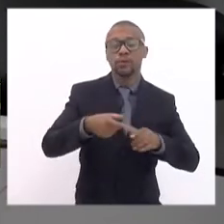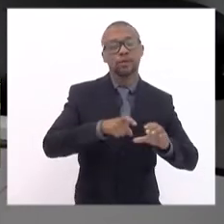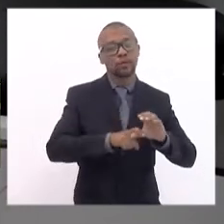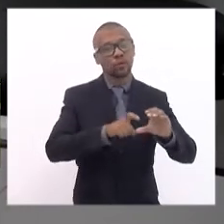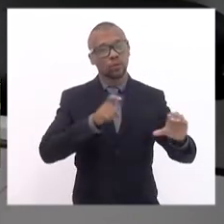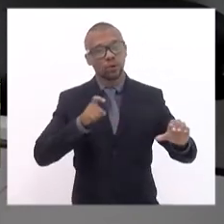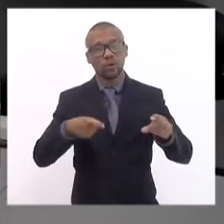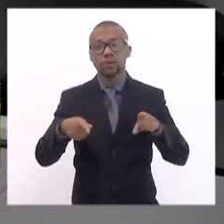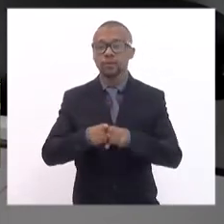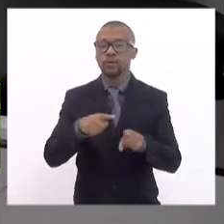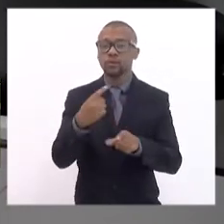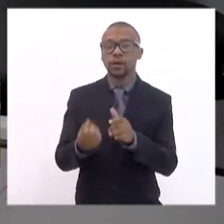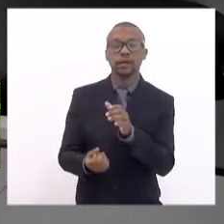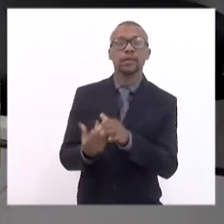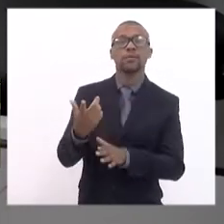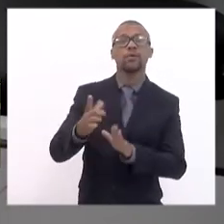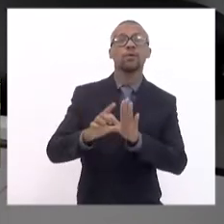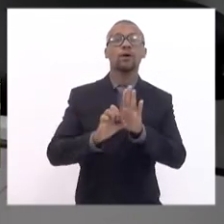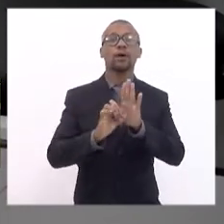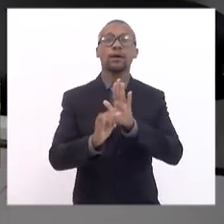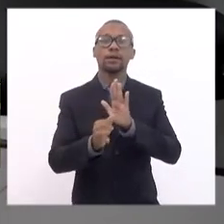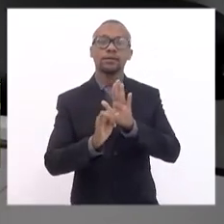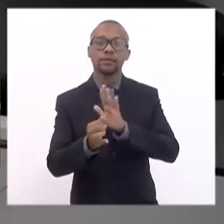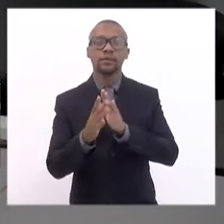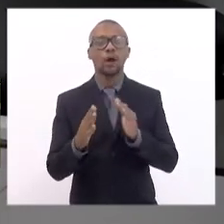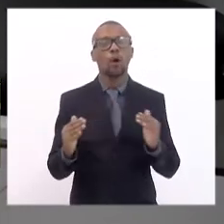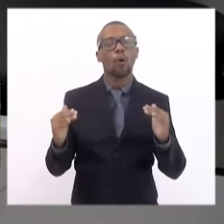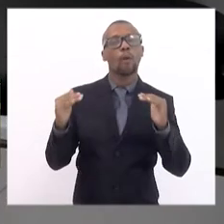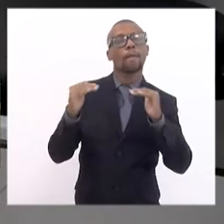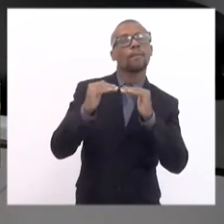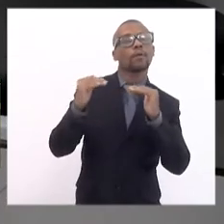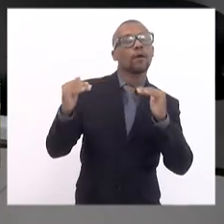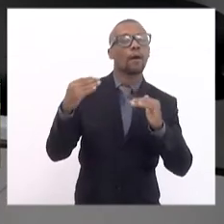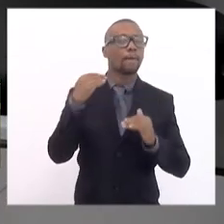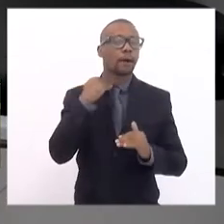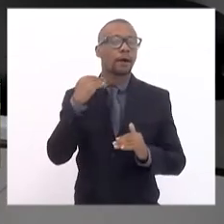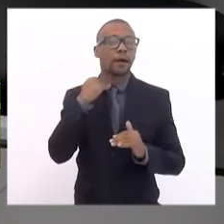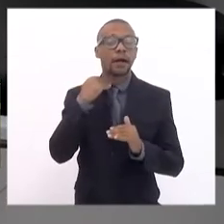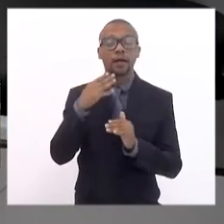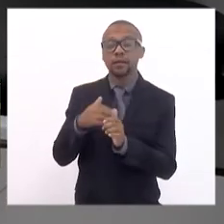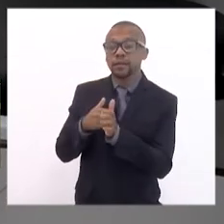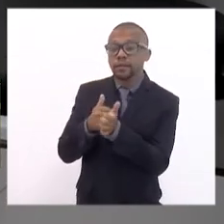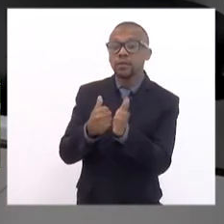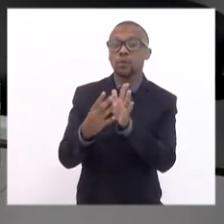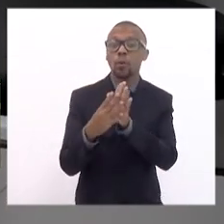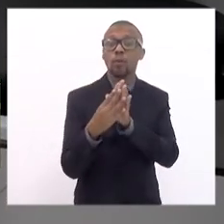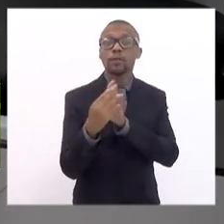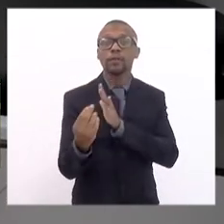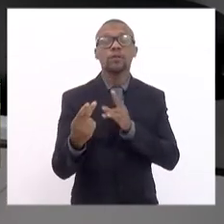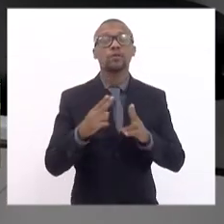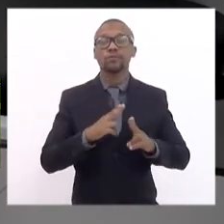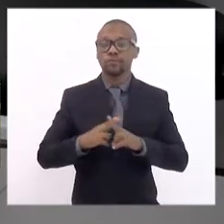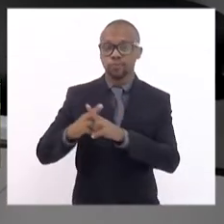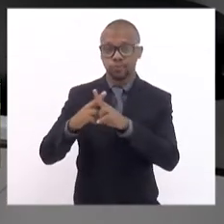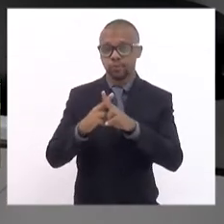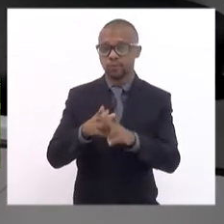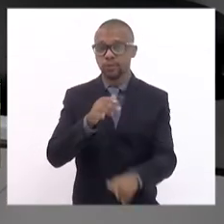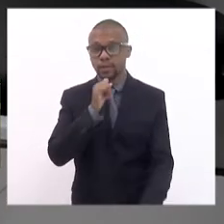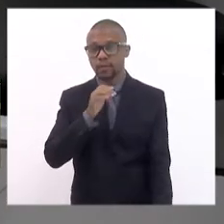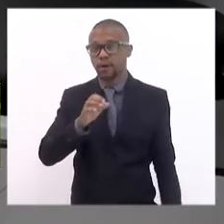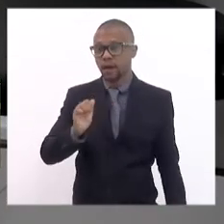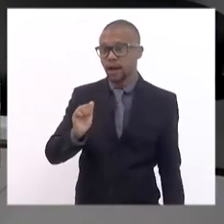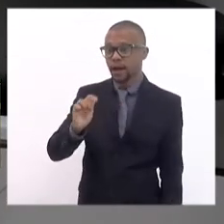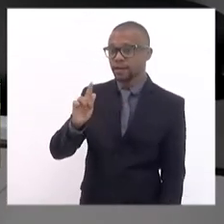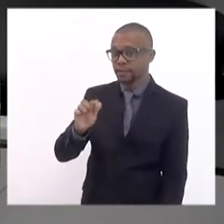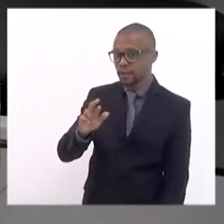um edital de correspondente bancário no modelo muito da Caixa Econômica. Por quê? A AGRIO não tem capilaridade para estar nos 92 municípios. Como